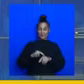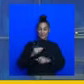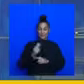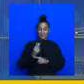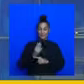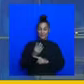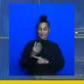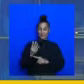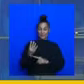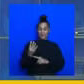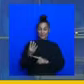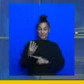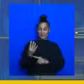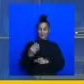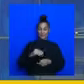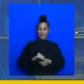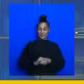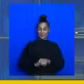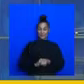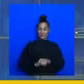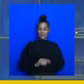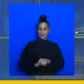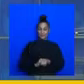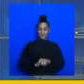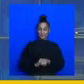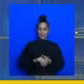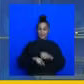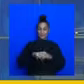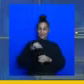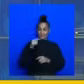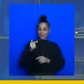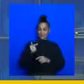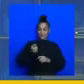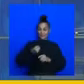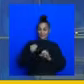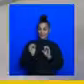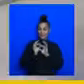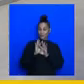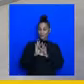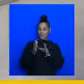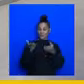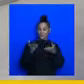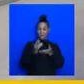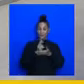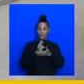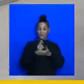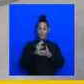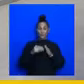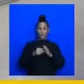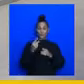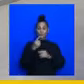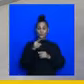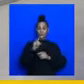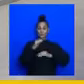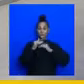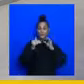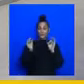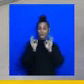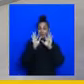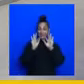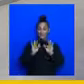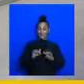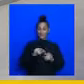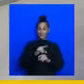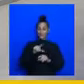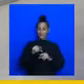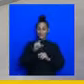marrom 24, marrom número 24. Sorteadas as 7 dezenas, agora passaremos à segunda e última etapa